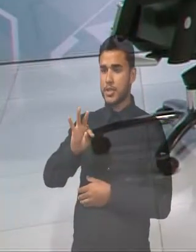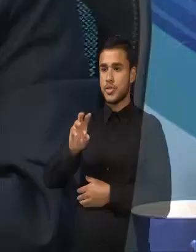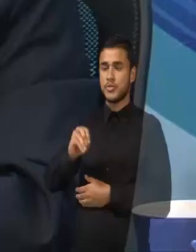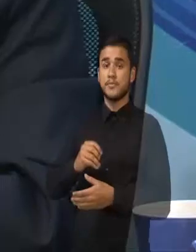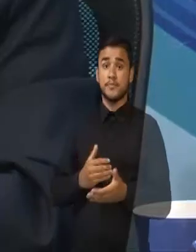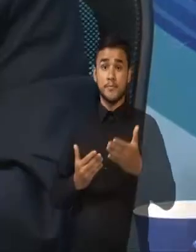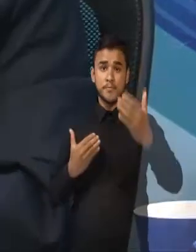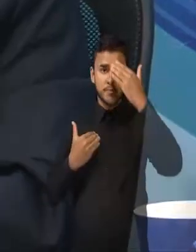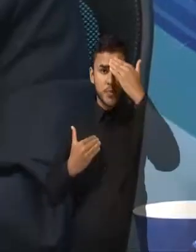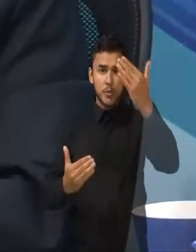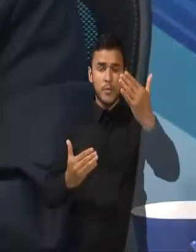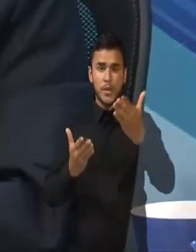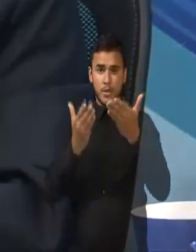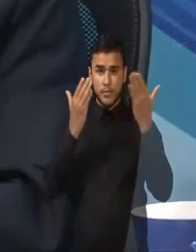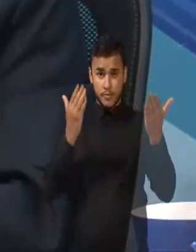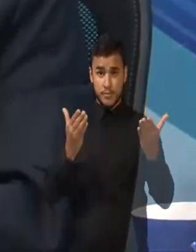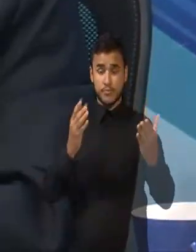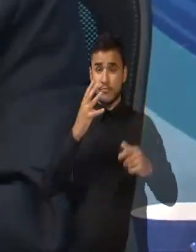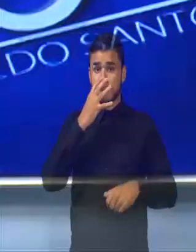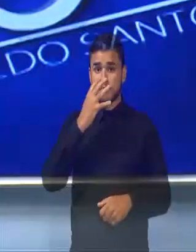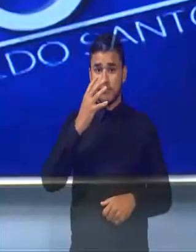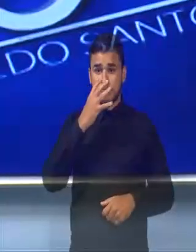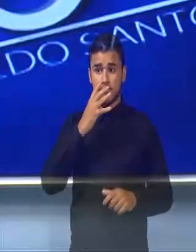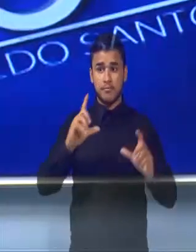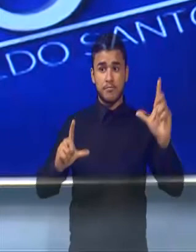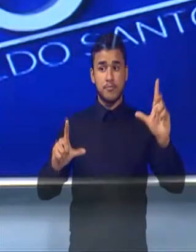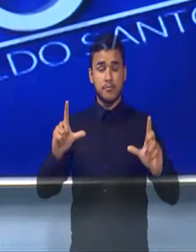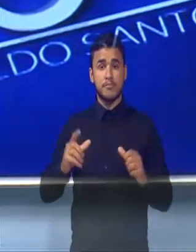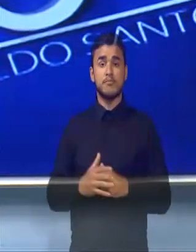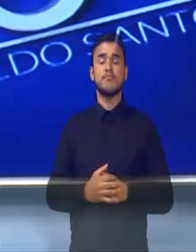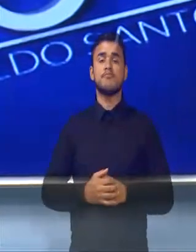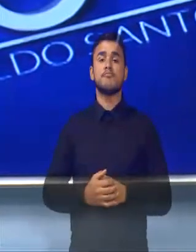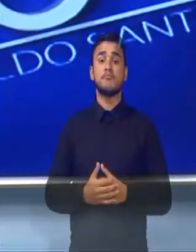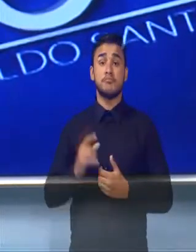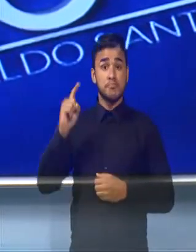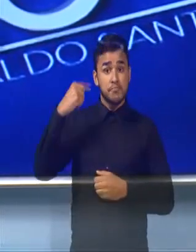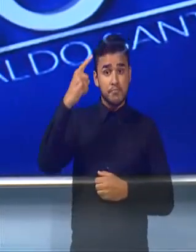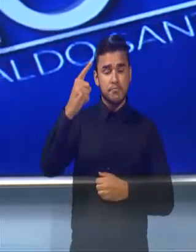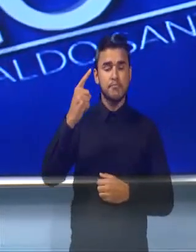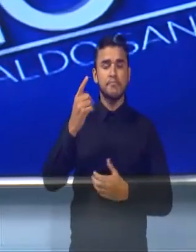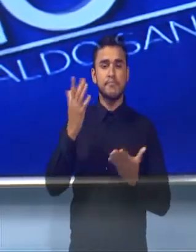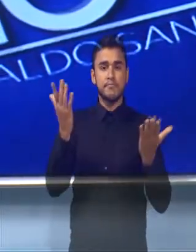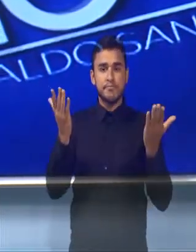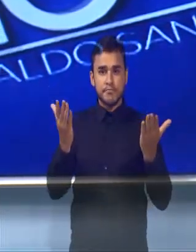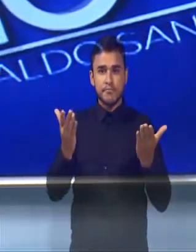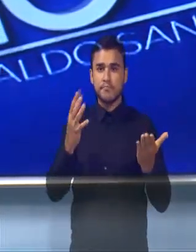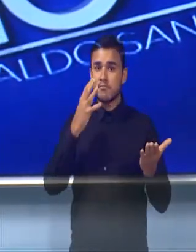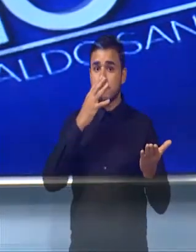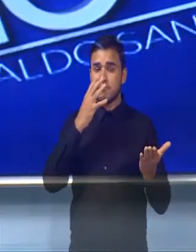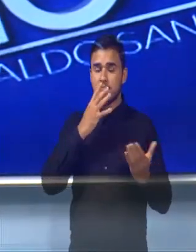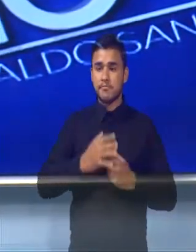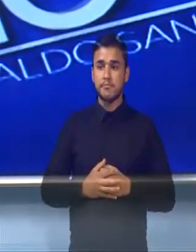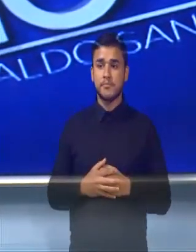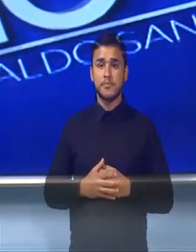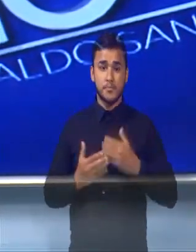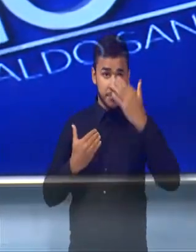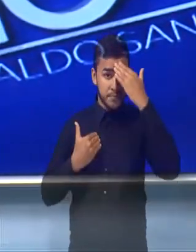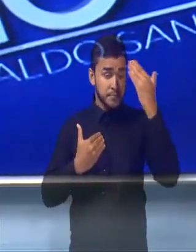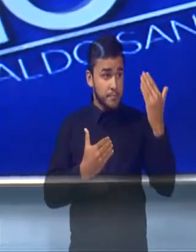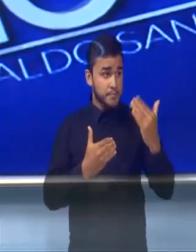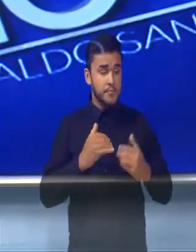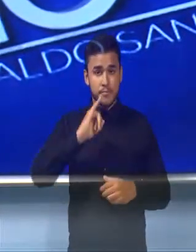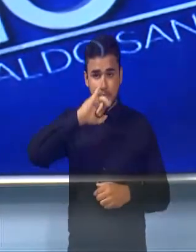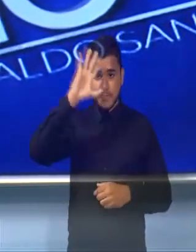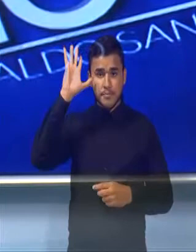Agradecer especialmente a você, assinante, que esteve conosco, convidá-lo para um próximo observatório e agradecer ao Ícaro e